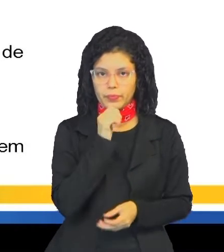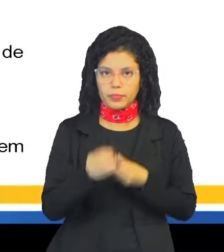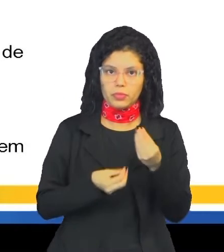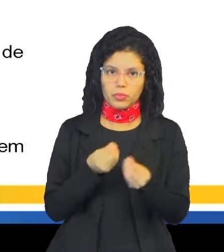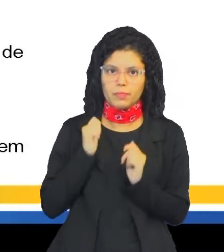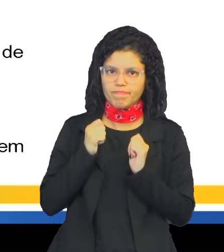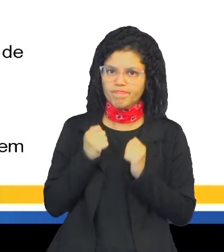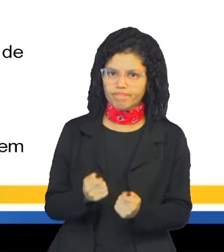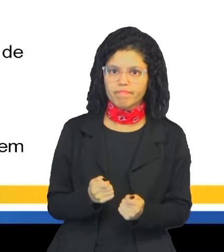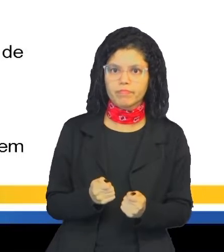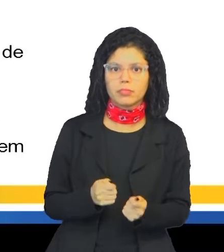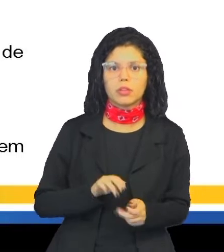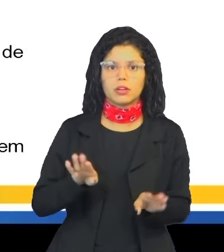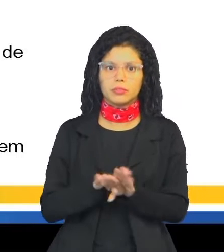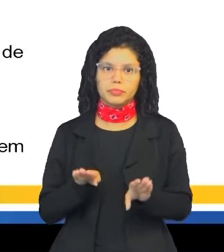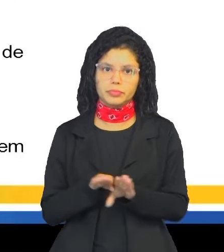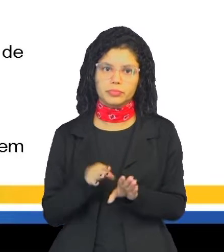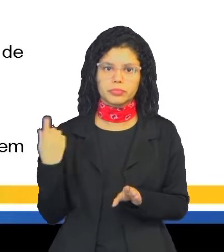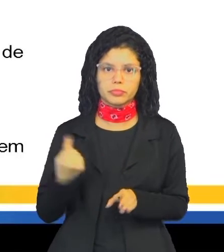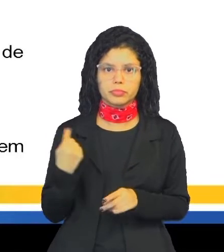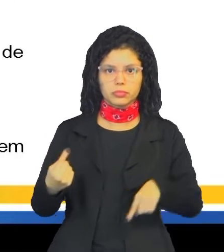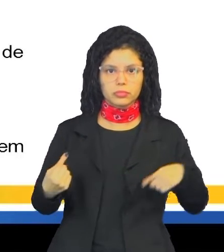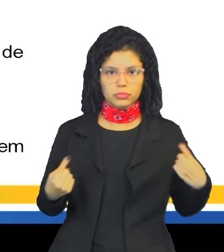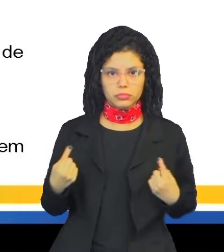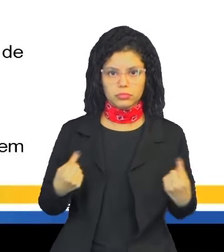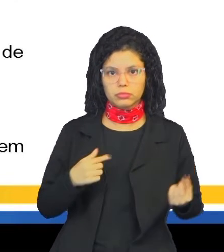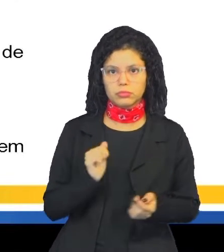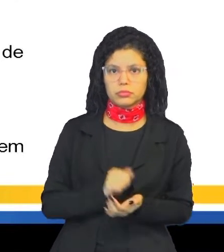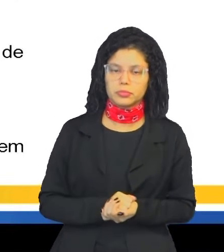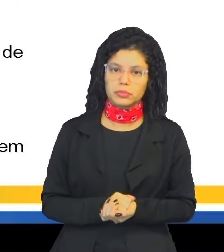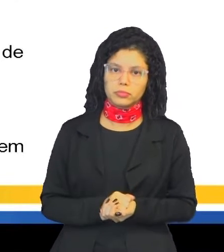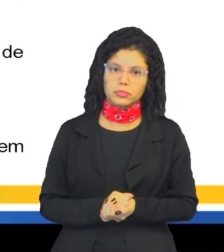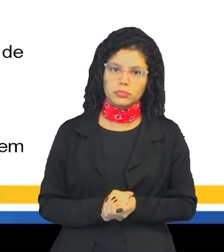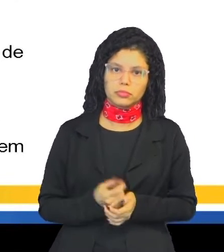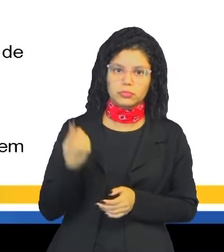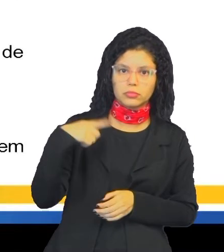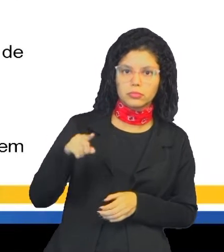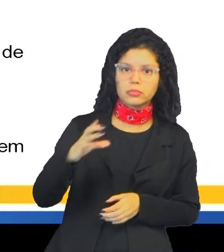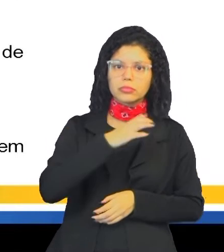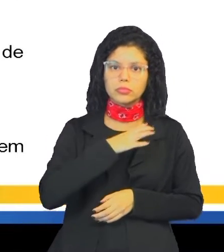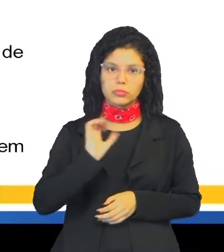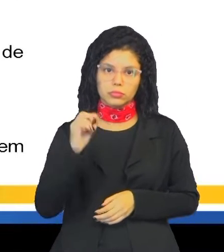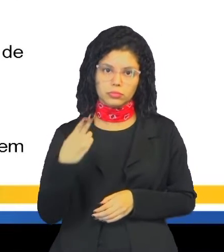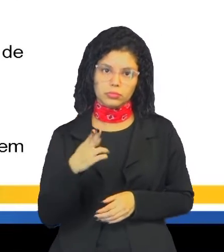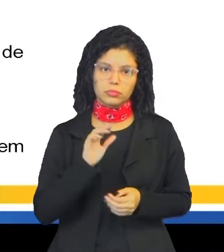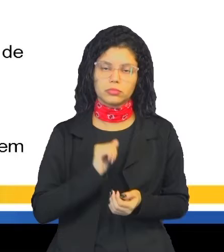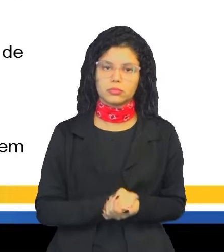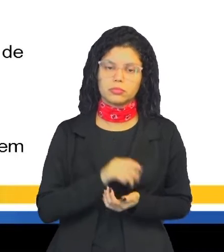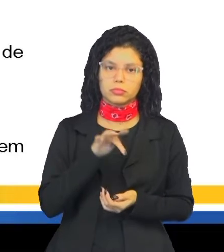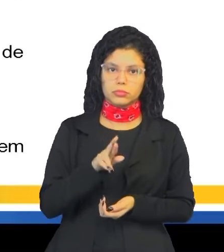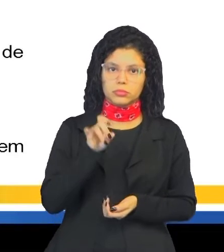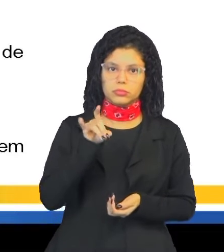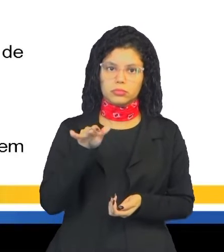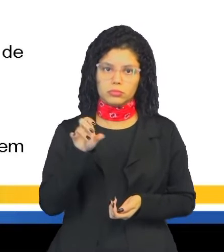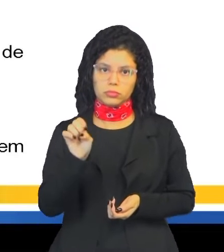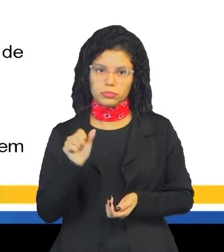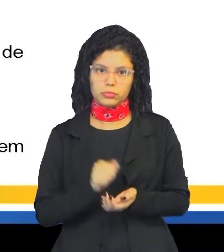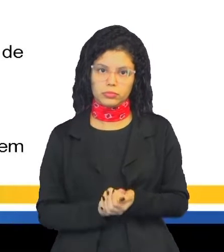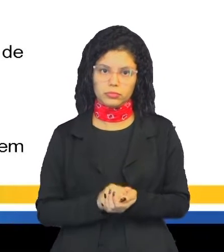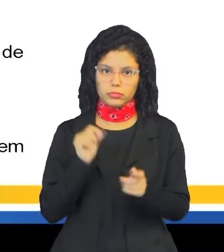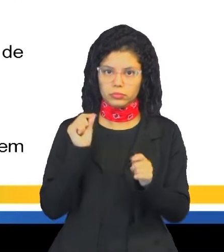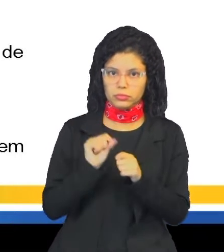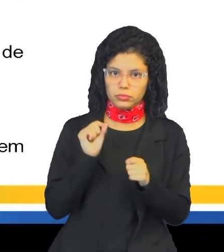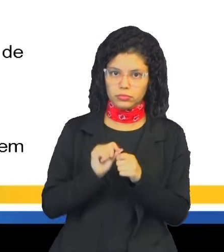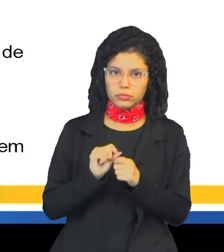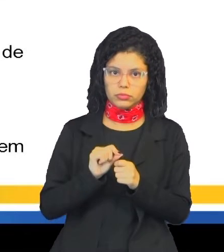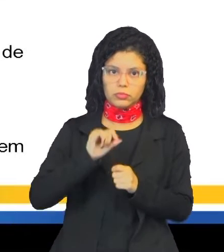forma de resistência. Fugas individuais e coletivas, né, indo para cidades ou com a formação dos quilombos. A formação